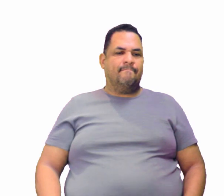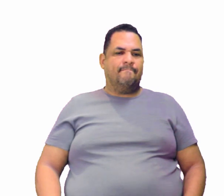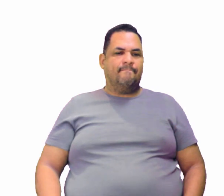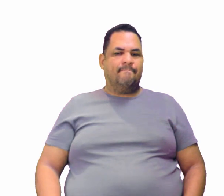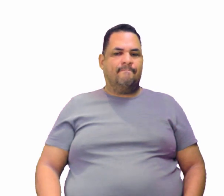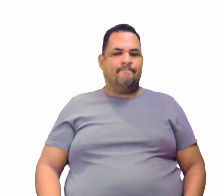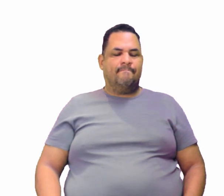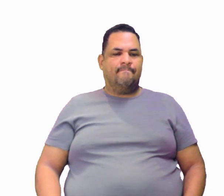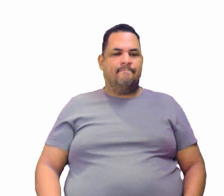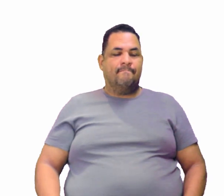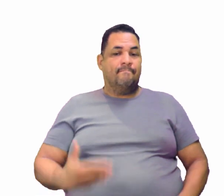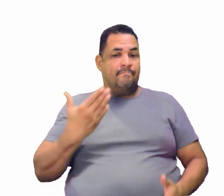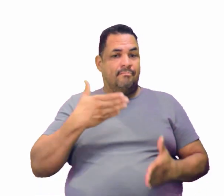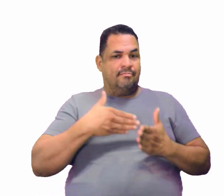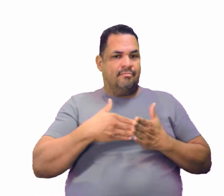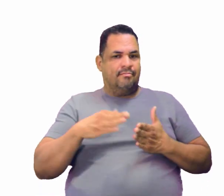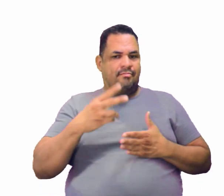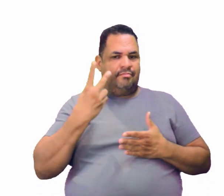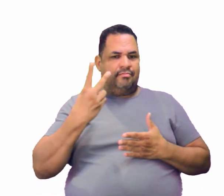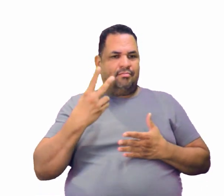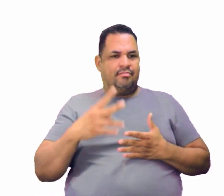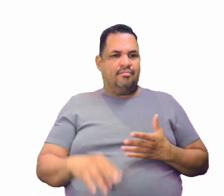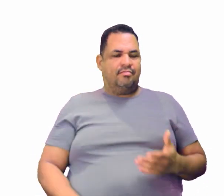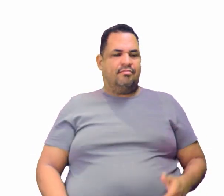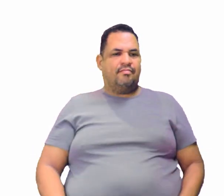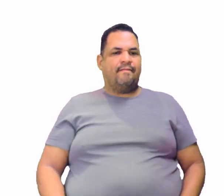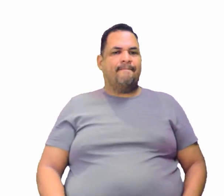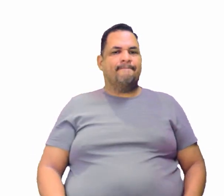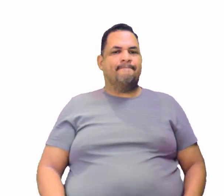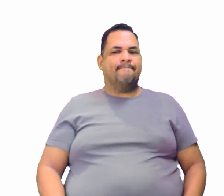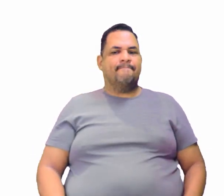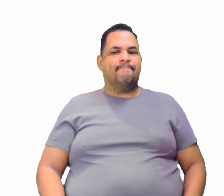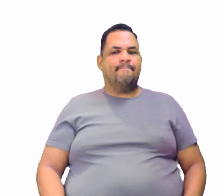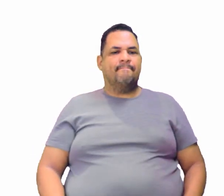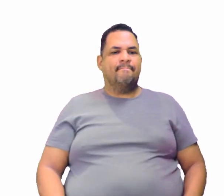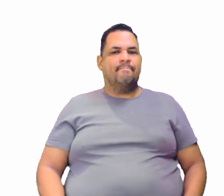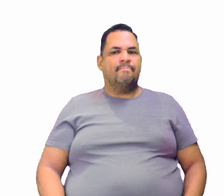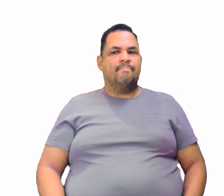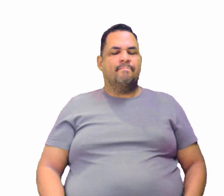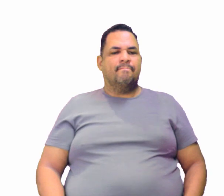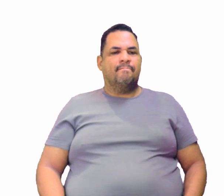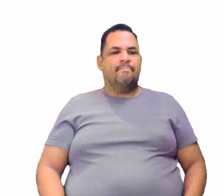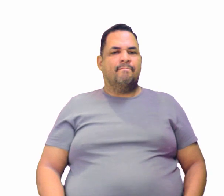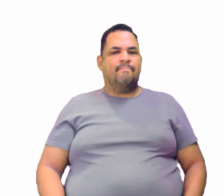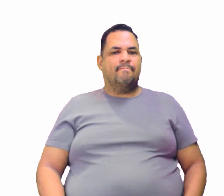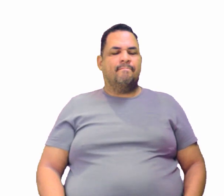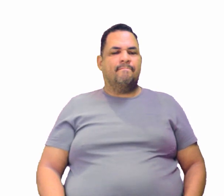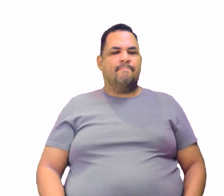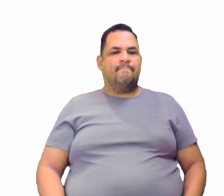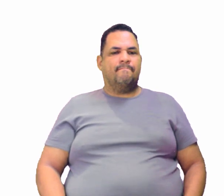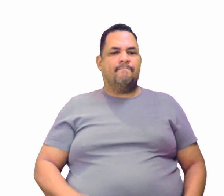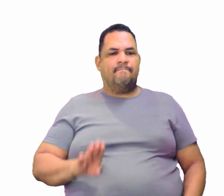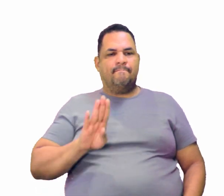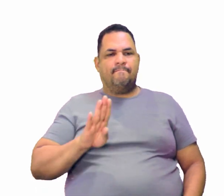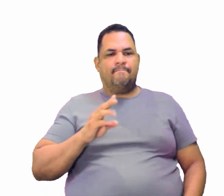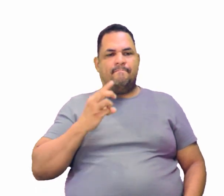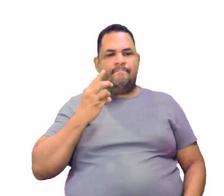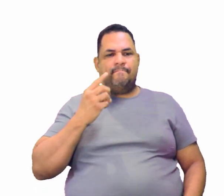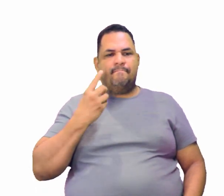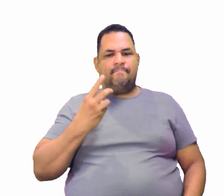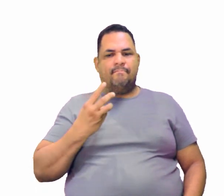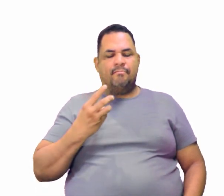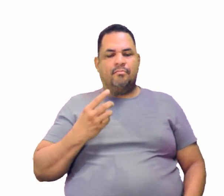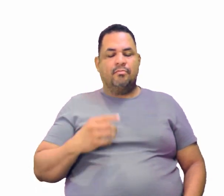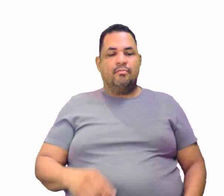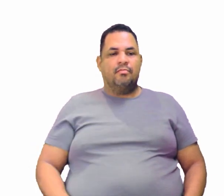a correta, já eliminaram duas de uma vez só, né? A B fala 1, 3 e 4,